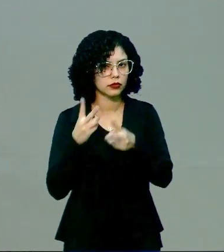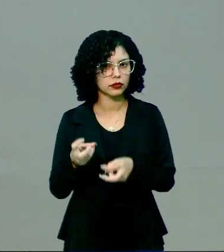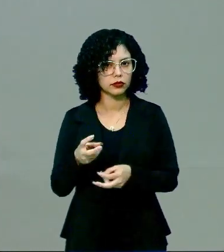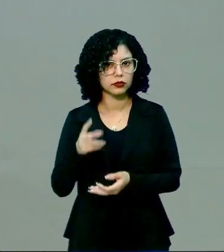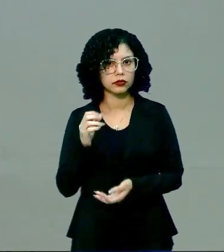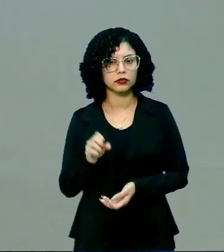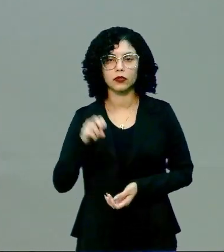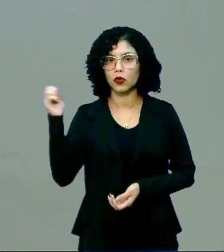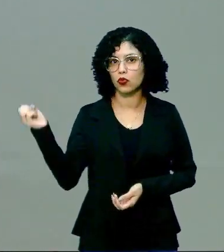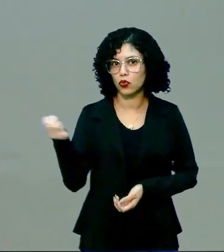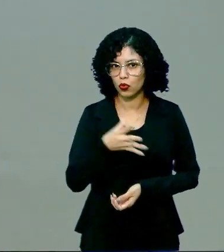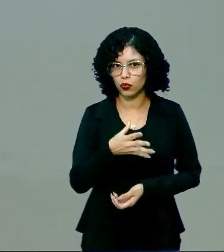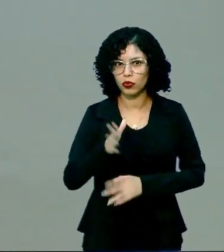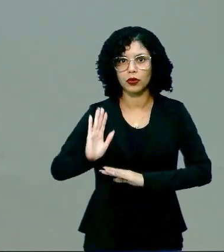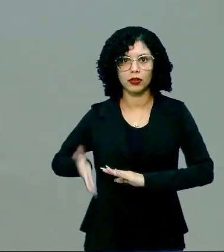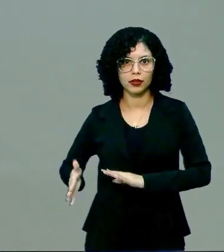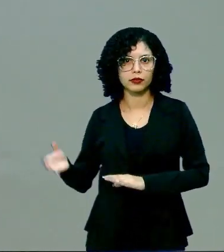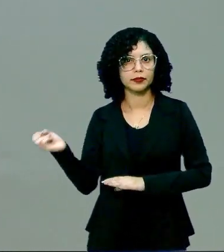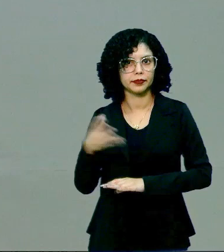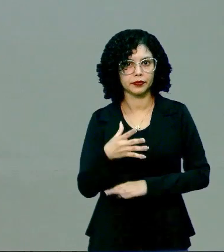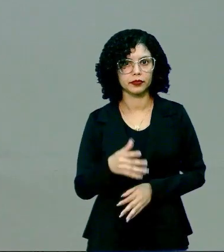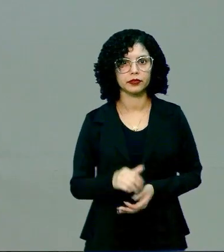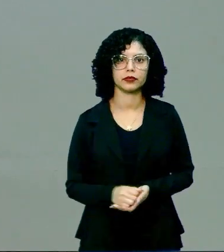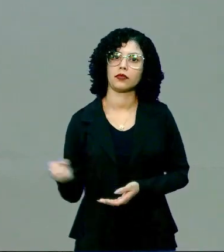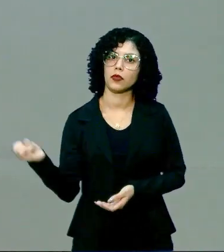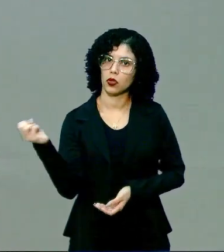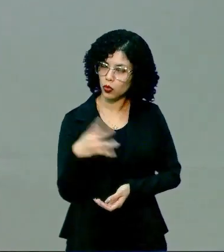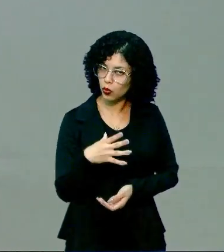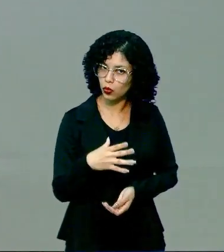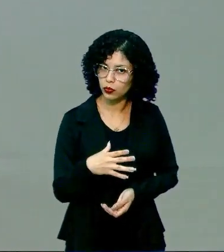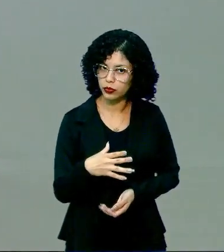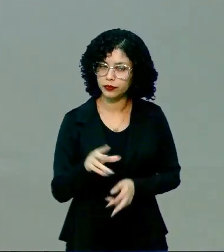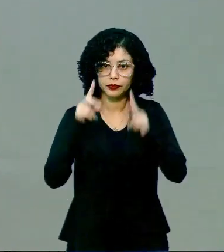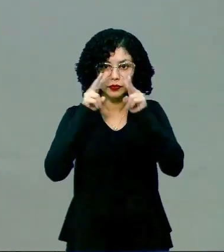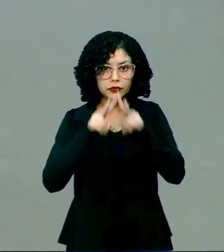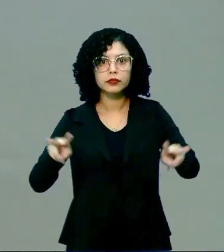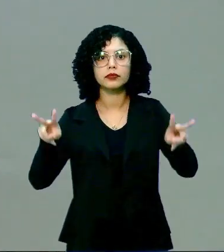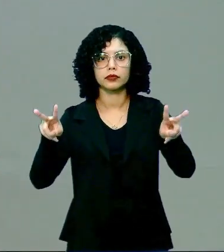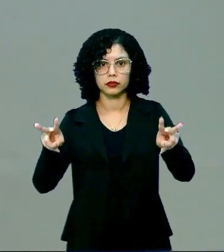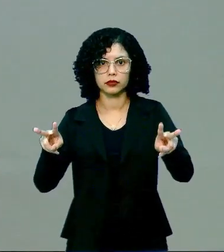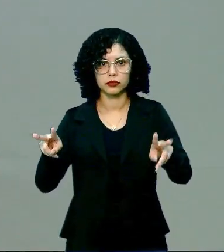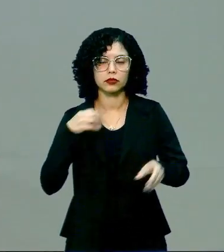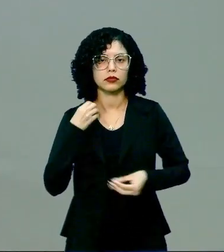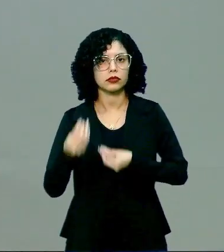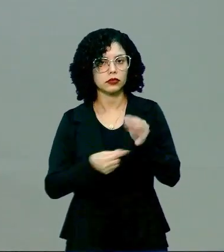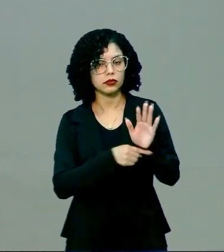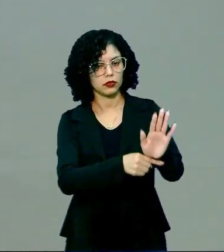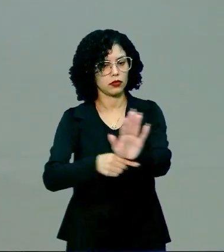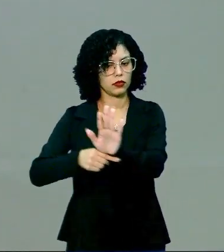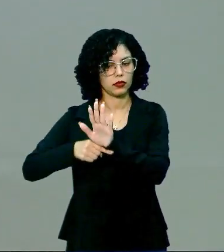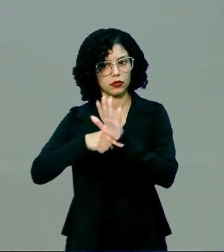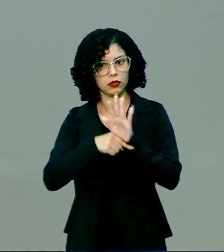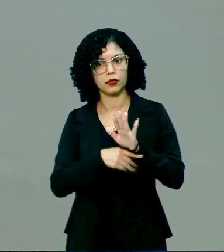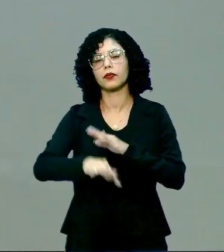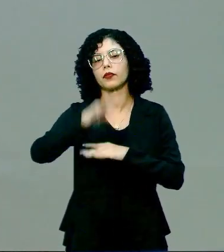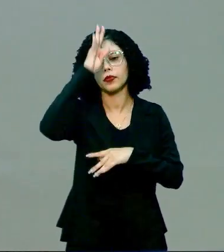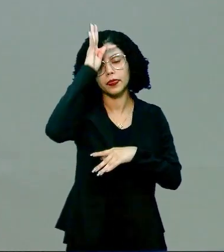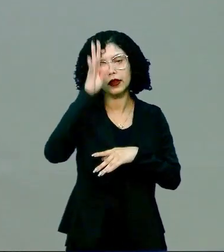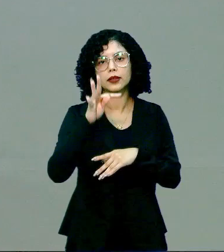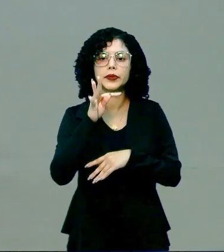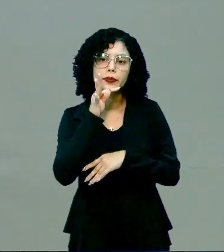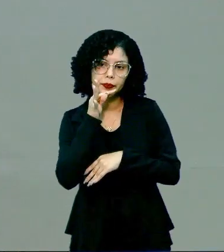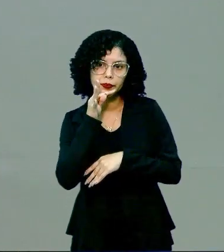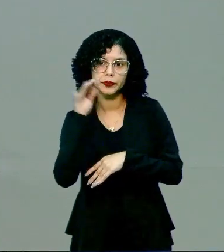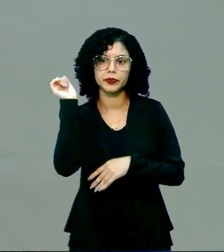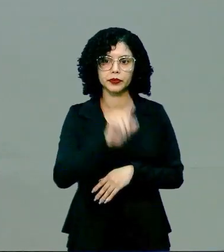falando sempre novo, contemporâneo, novo. Então, a gente tem uma nova dimensão, uma nova forma de mostrar aqui uma